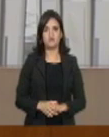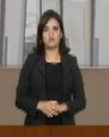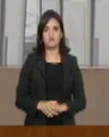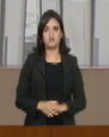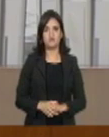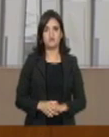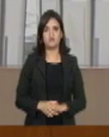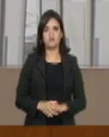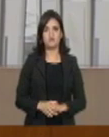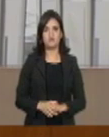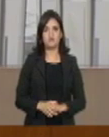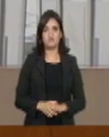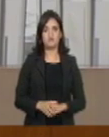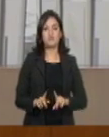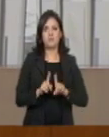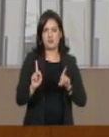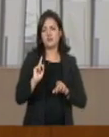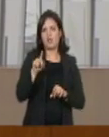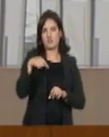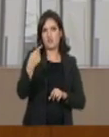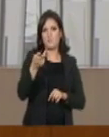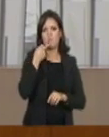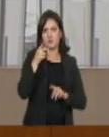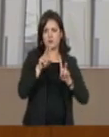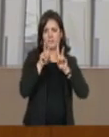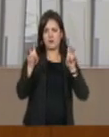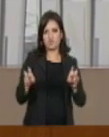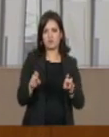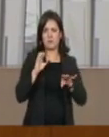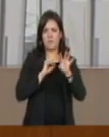Mas vou chegar na Boate Kiss daqui a pouco.